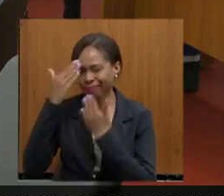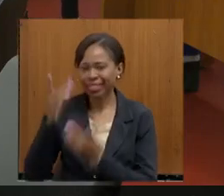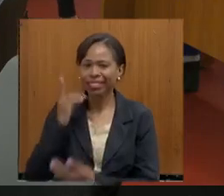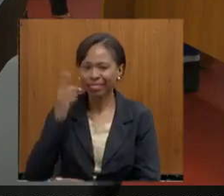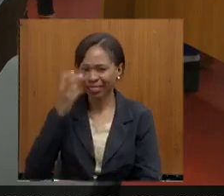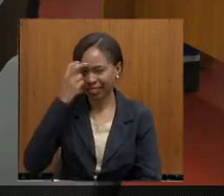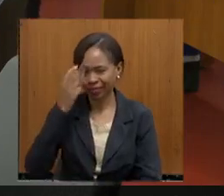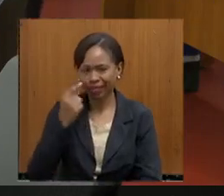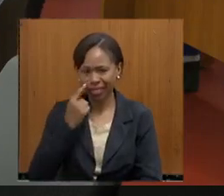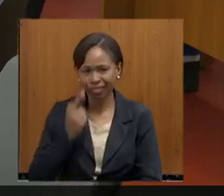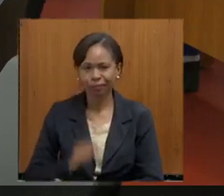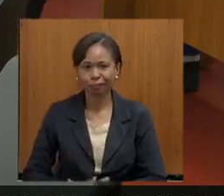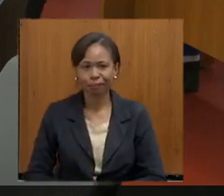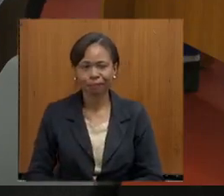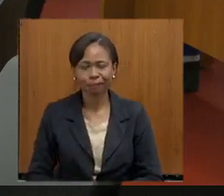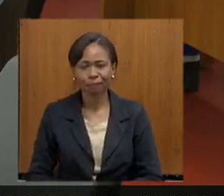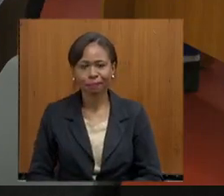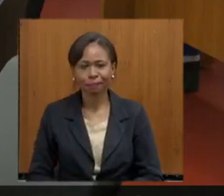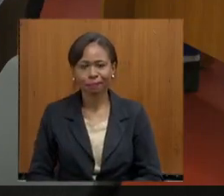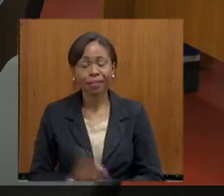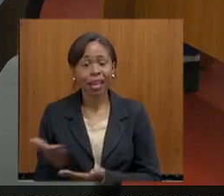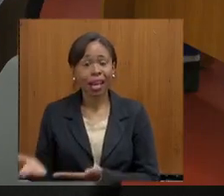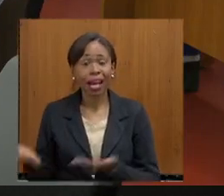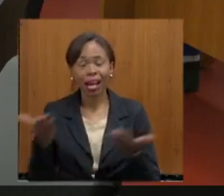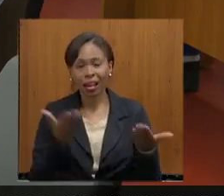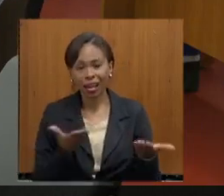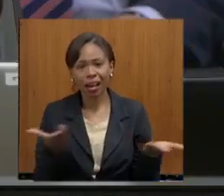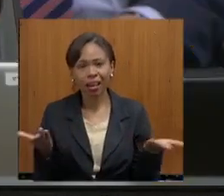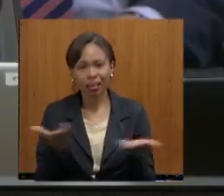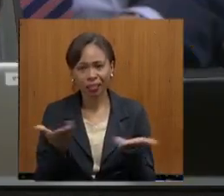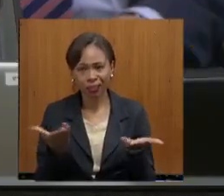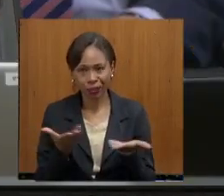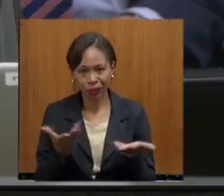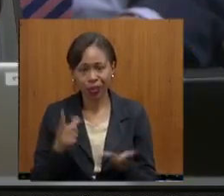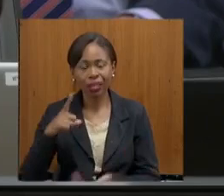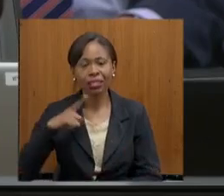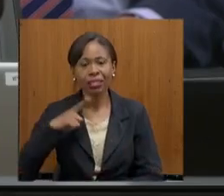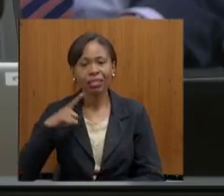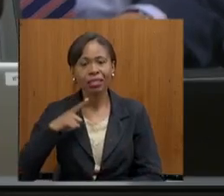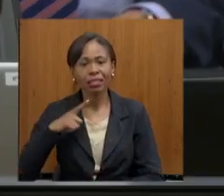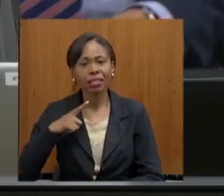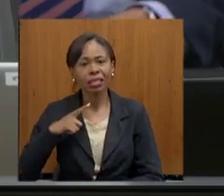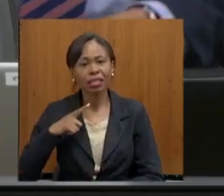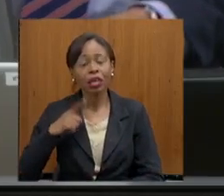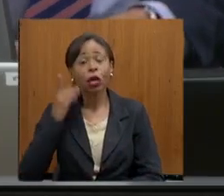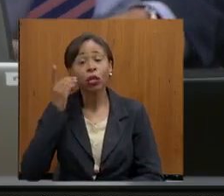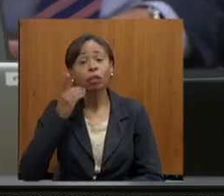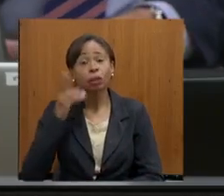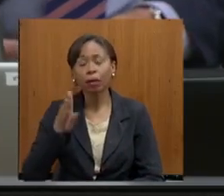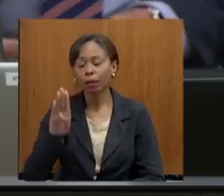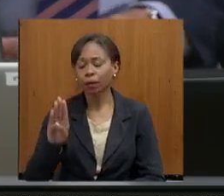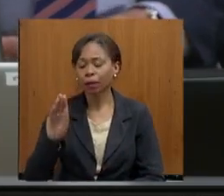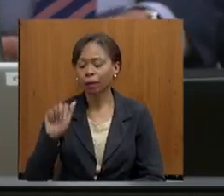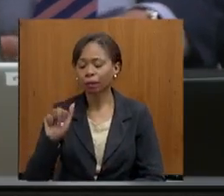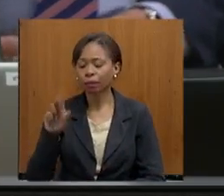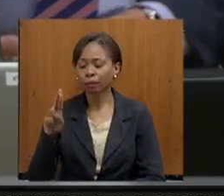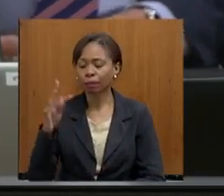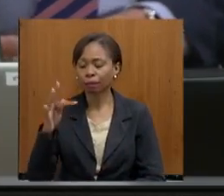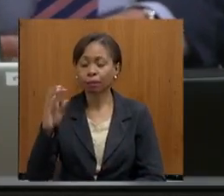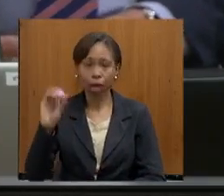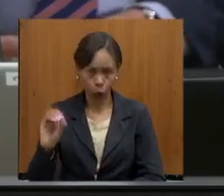deputado Zé Guilherme e em seguida nós temos agora o deputado bastou